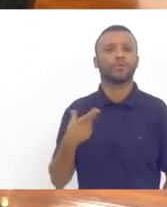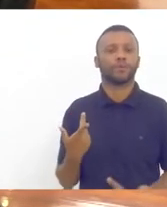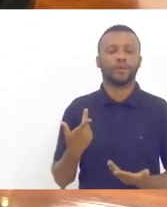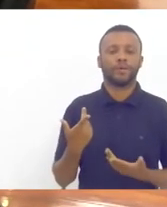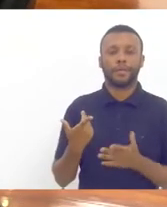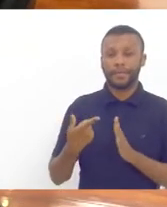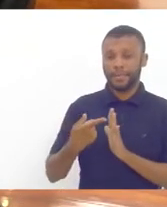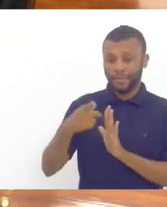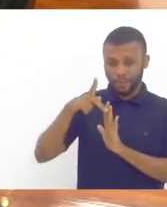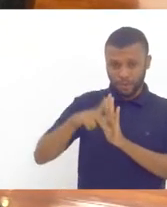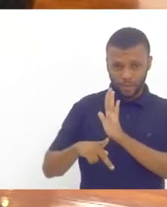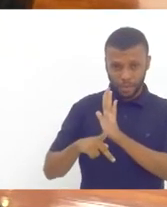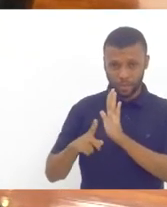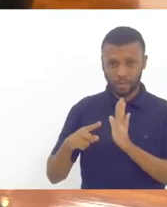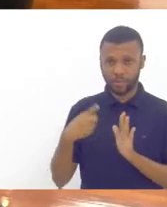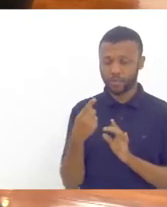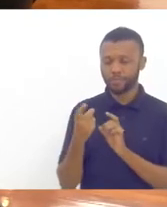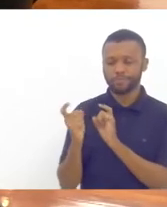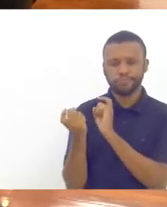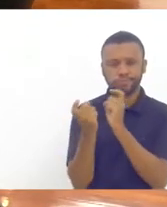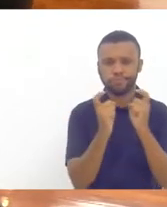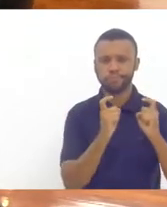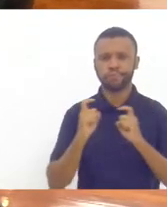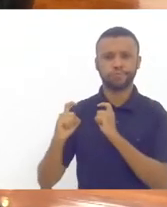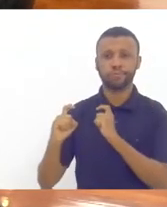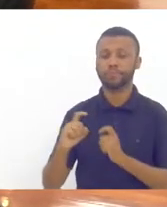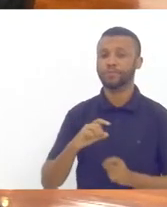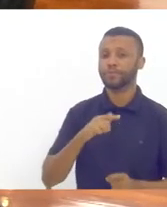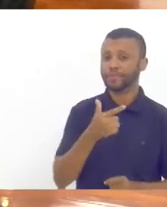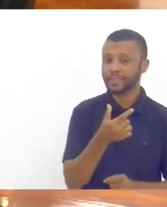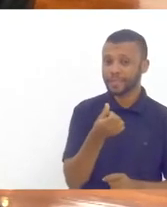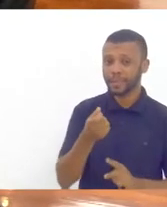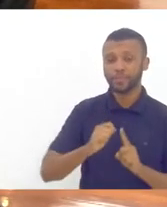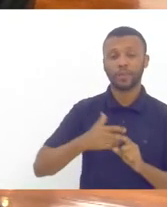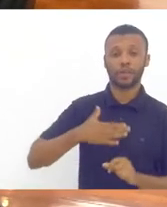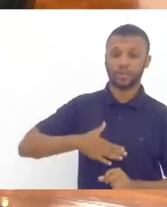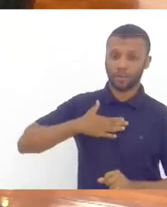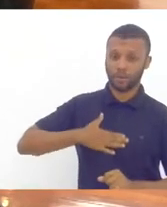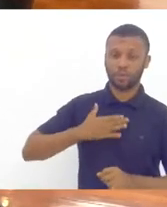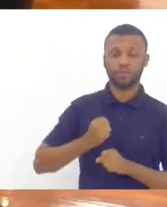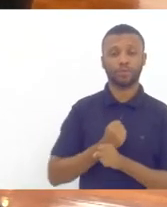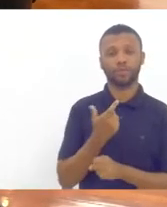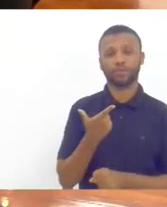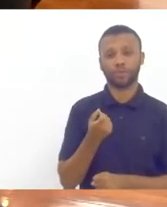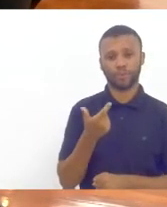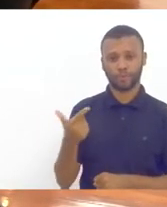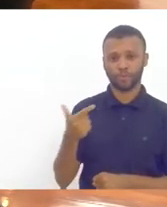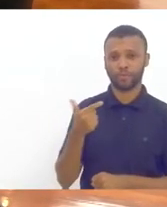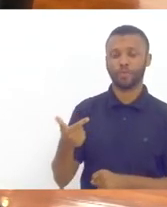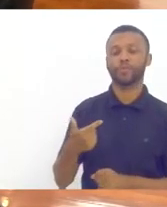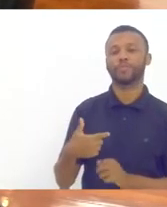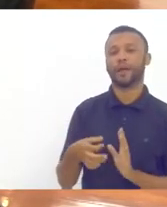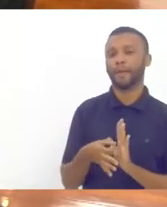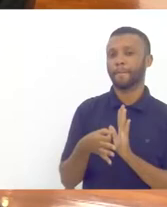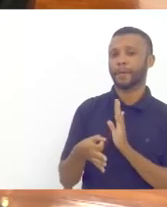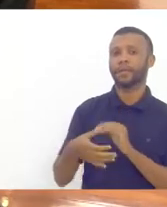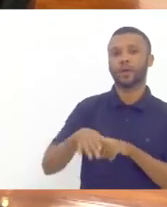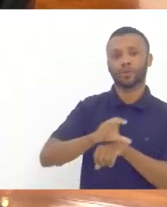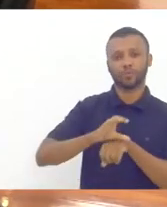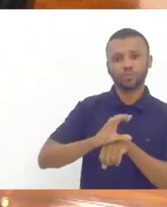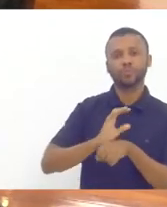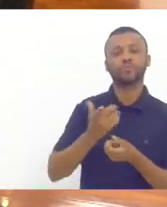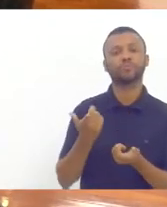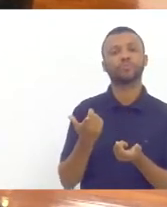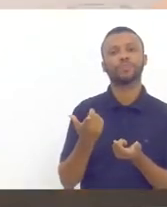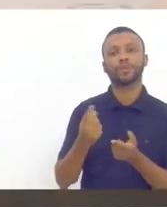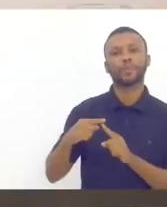discutindo é de 26 de agosto de 2022. A emenda constitucional é de 26 de agosto de 20. E a